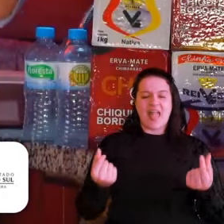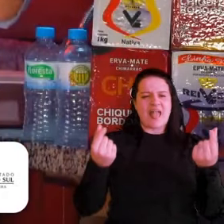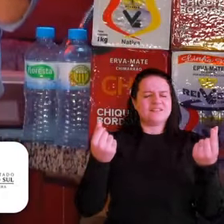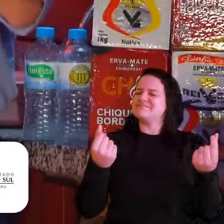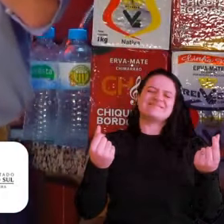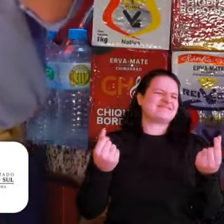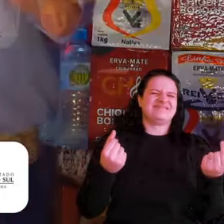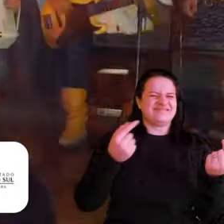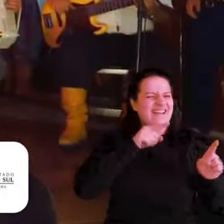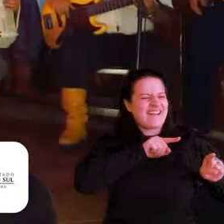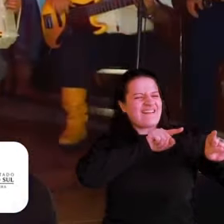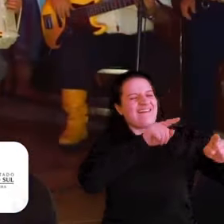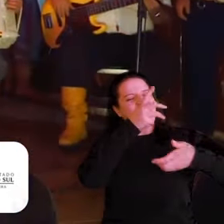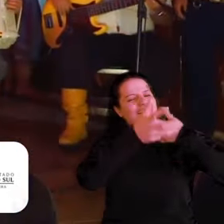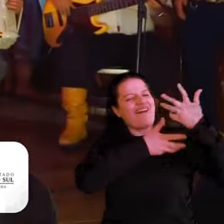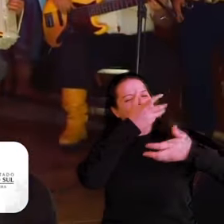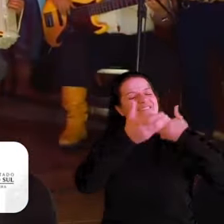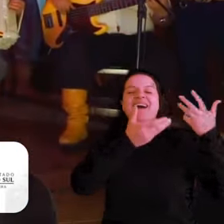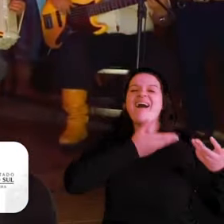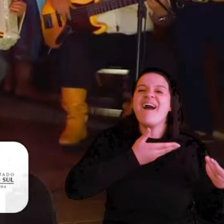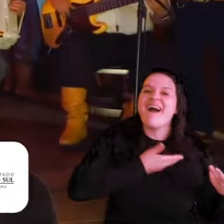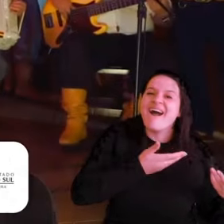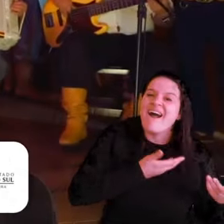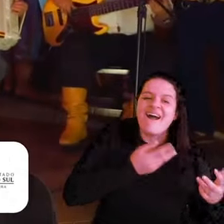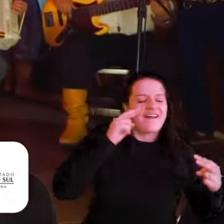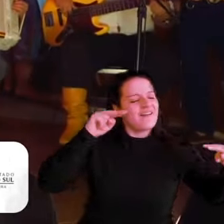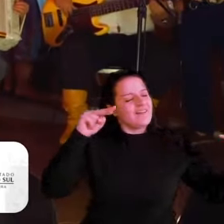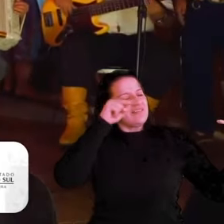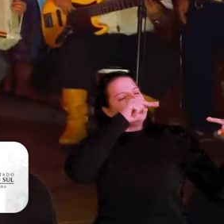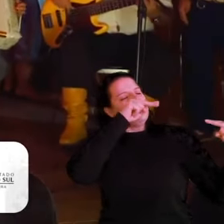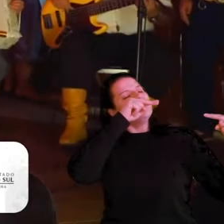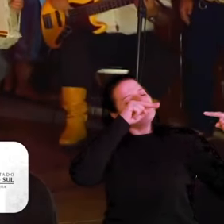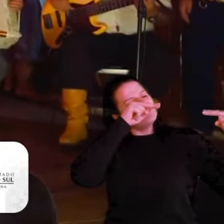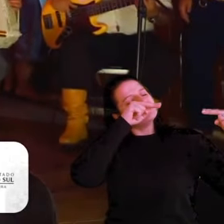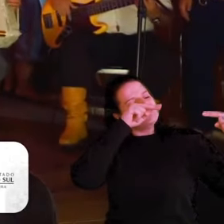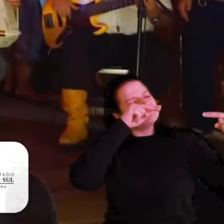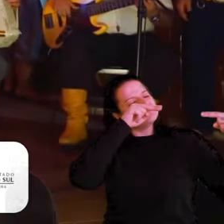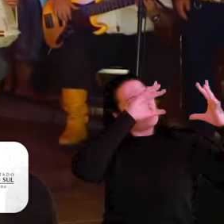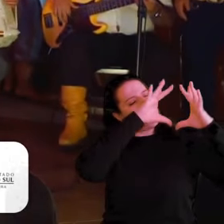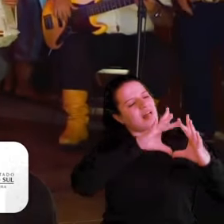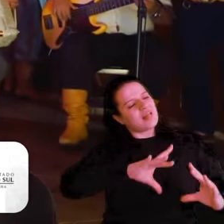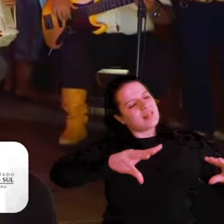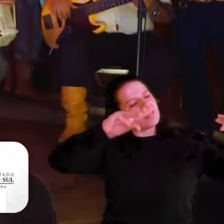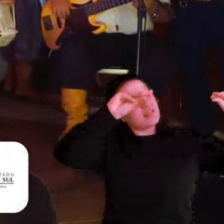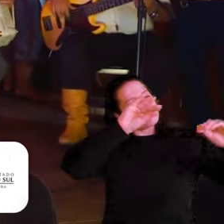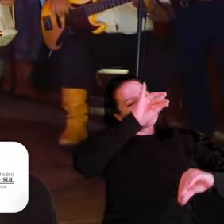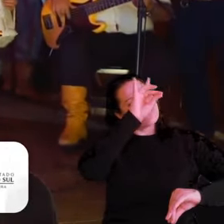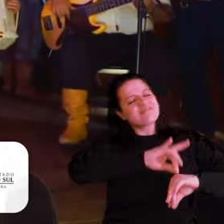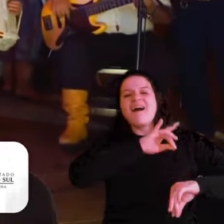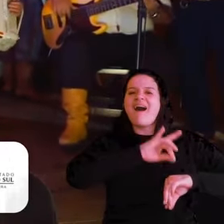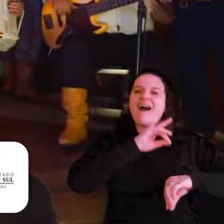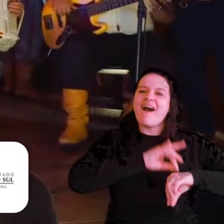uma riqueza cantar ao lado do amigo, do olho a olho enxergar a simples